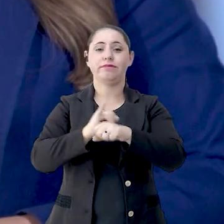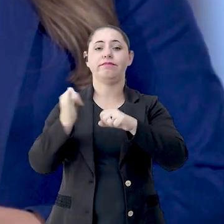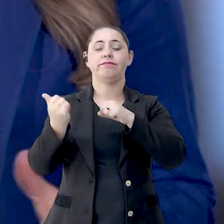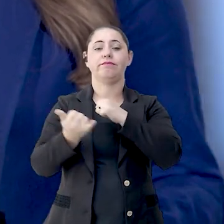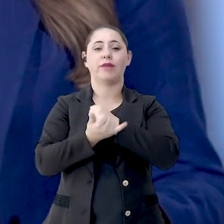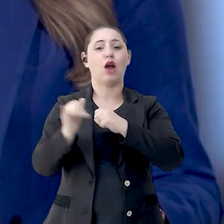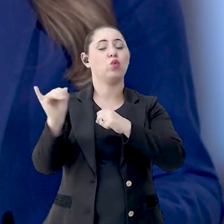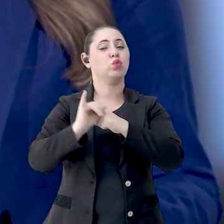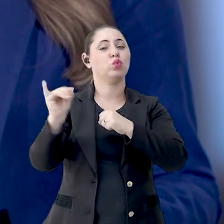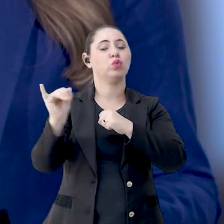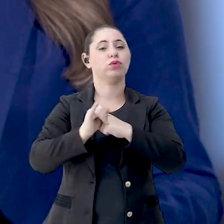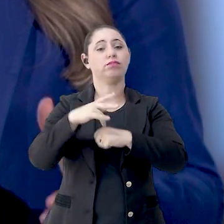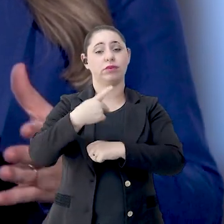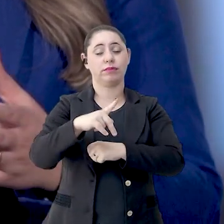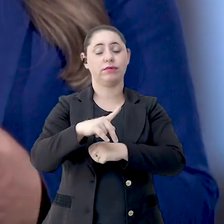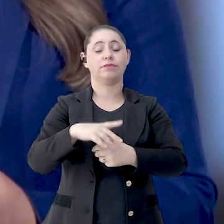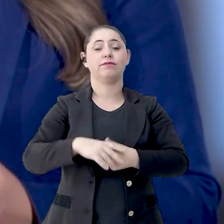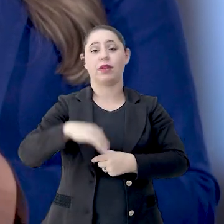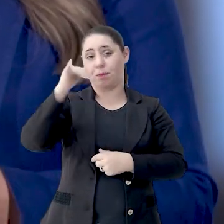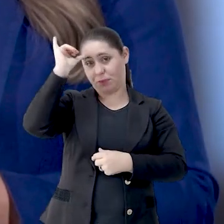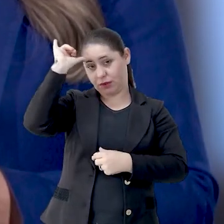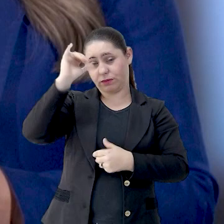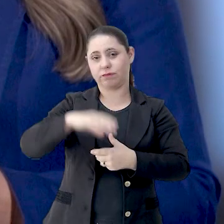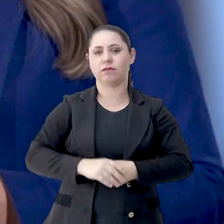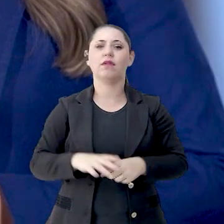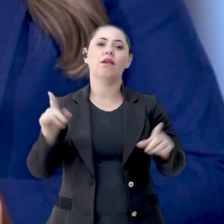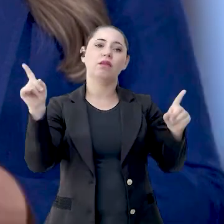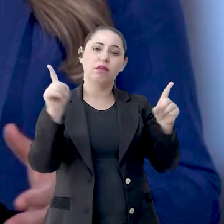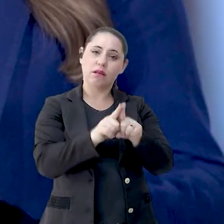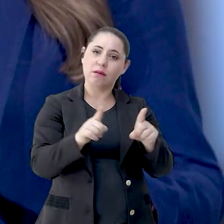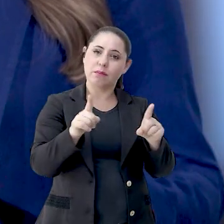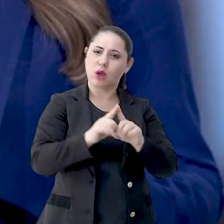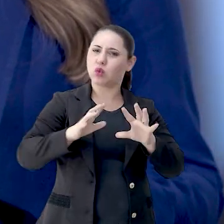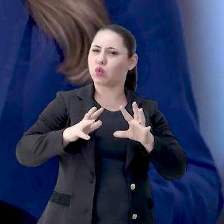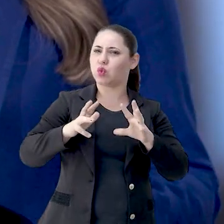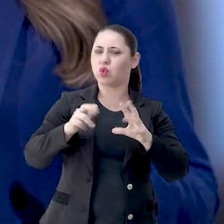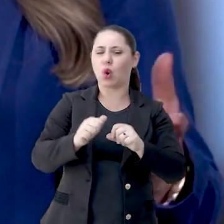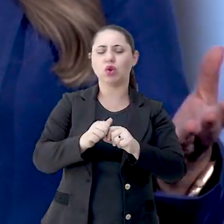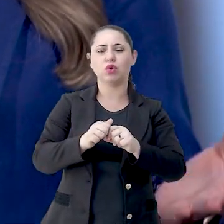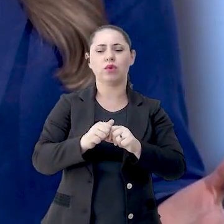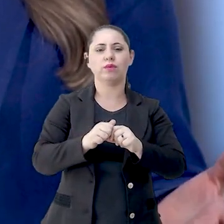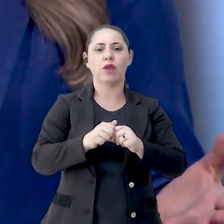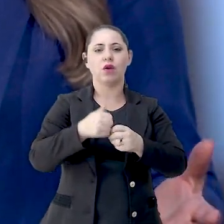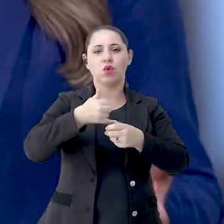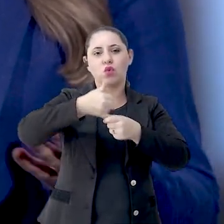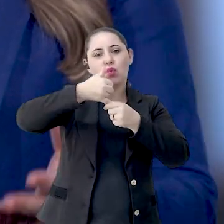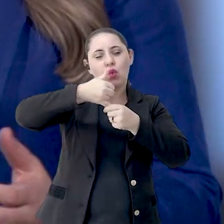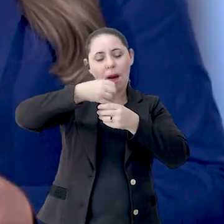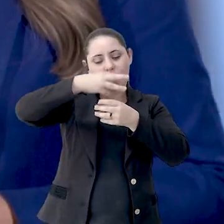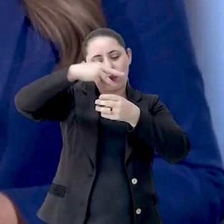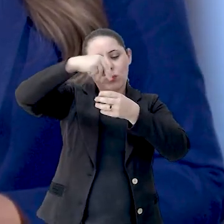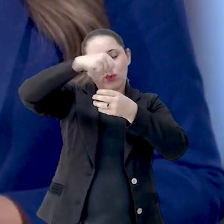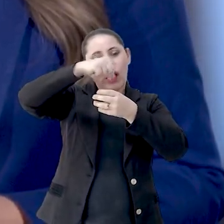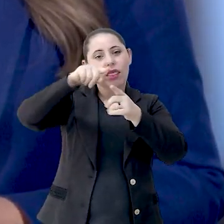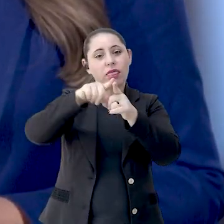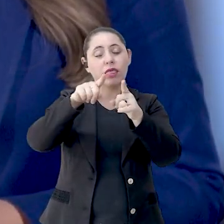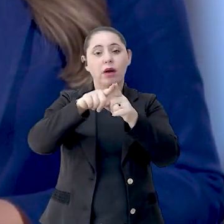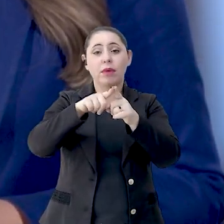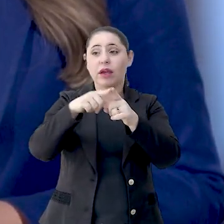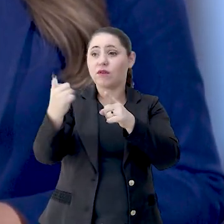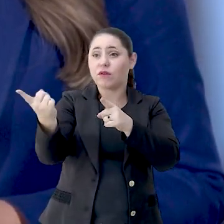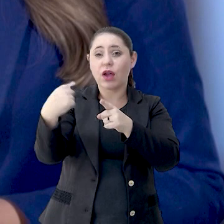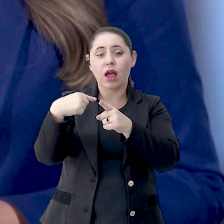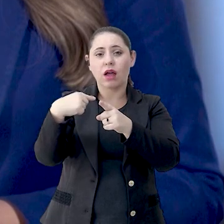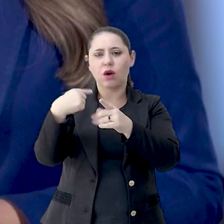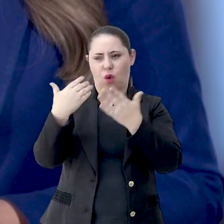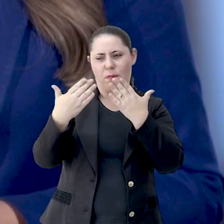Gláucia, toda a produção de erva mate vem de lá. Não se compara ao passado, mas vem ganhando a atenção